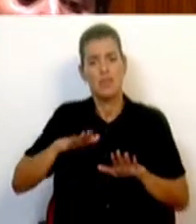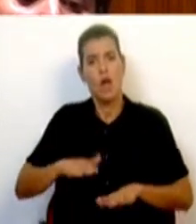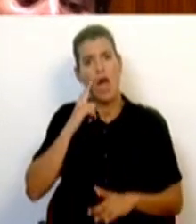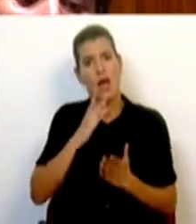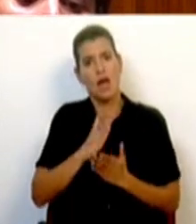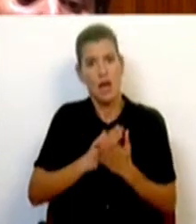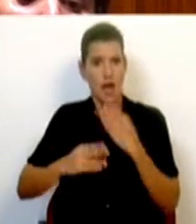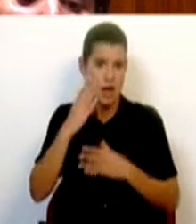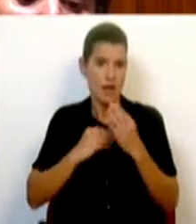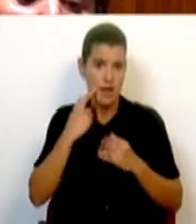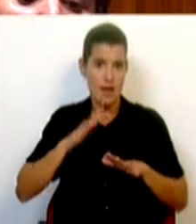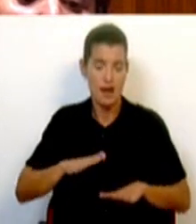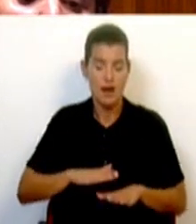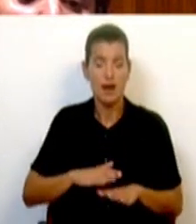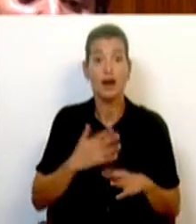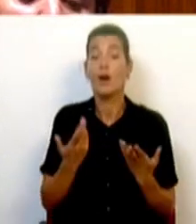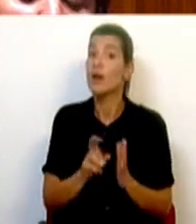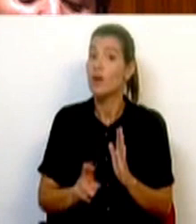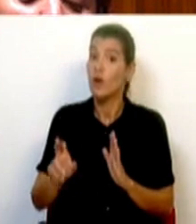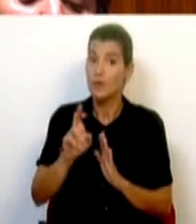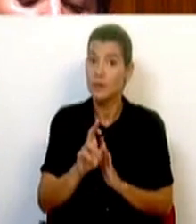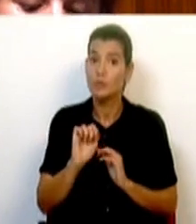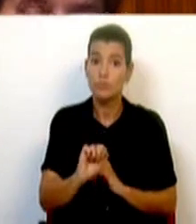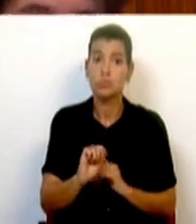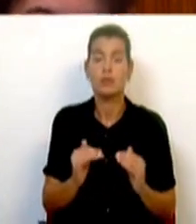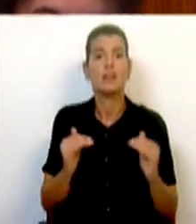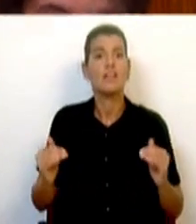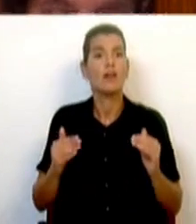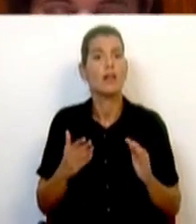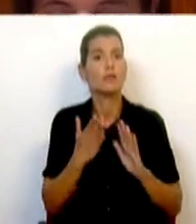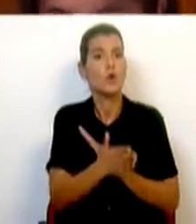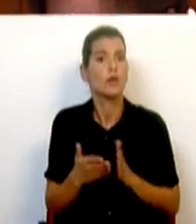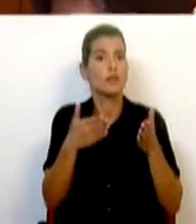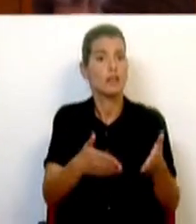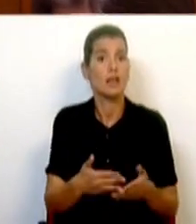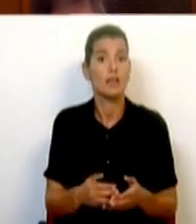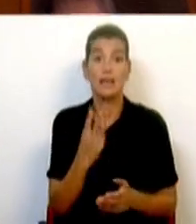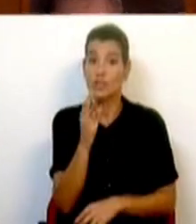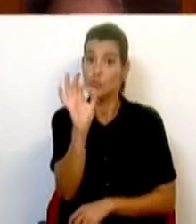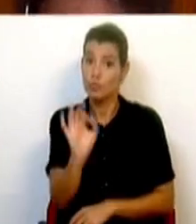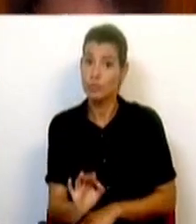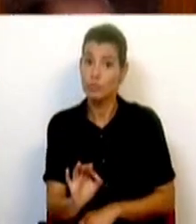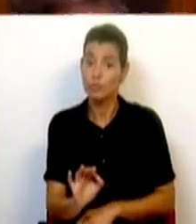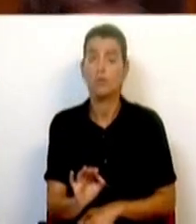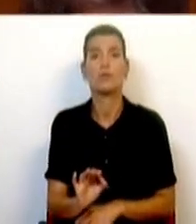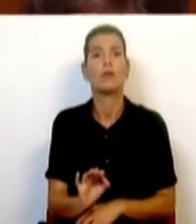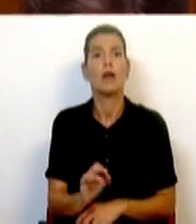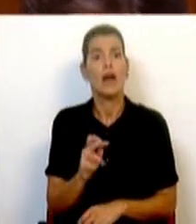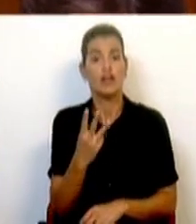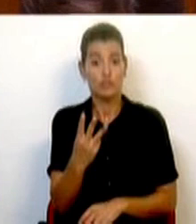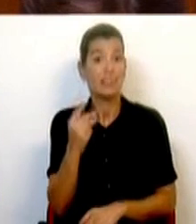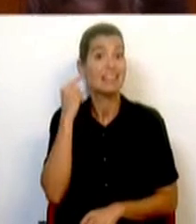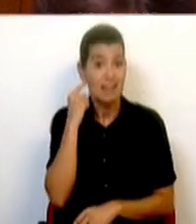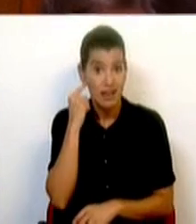nós internos, nós temos um aumento na nível de entrada 3%, passados os três primeiros